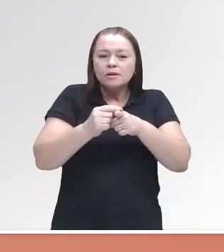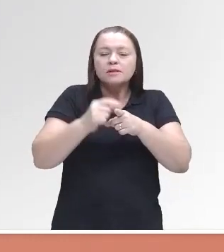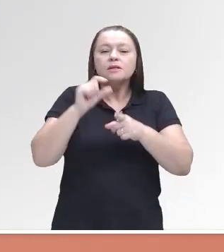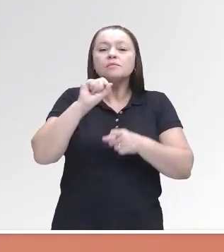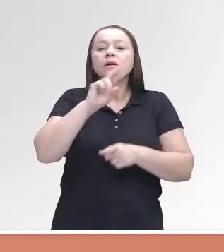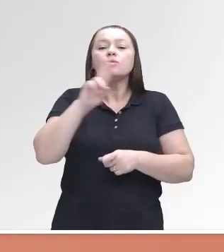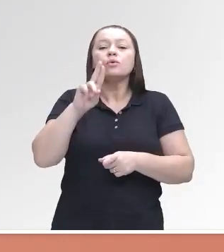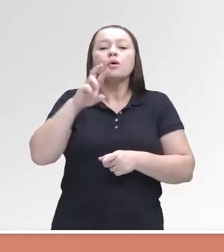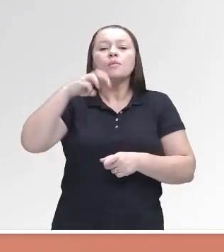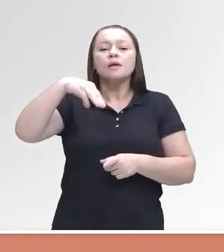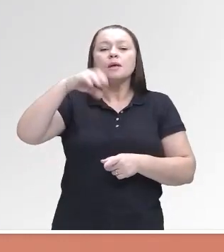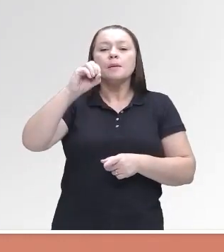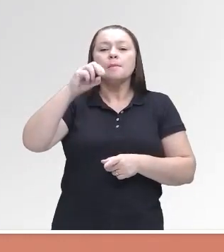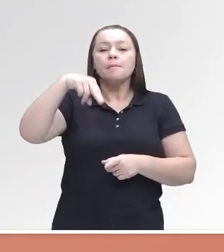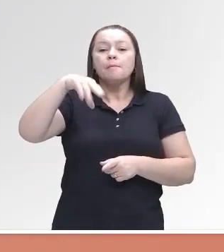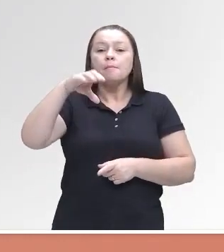de...